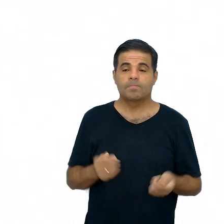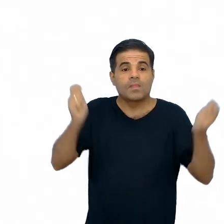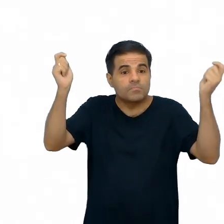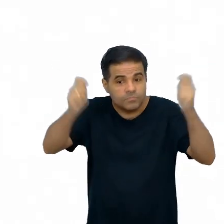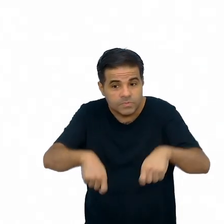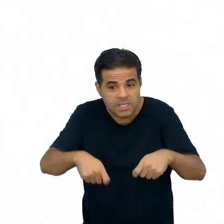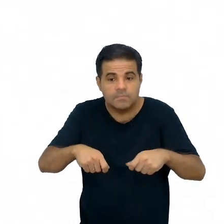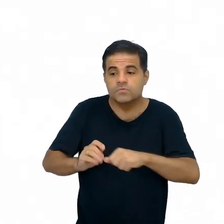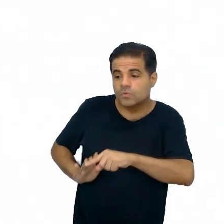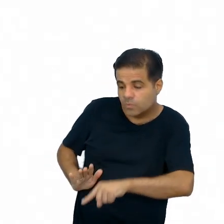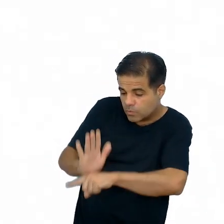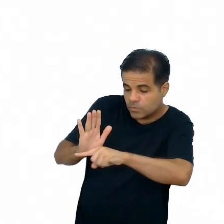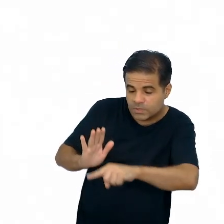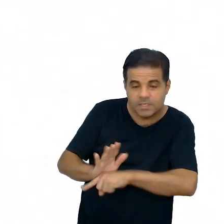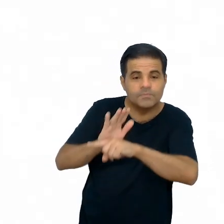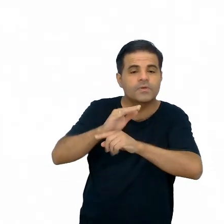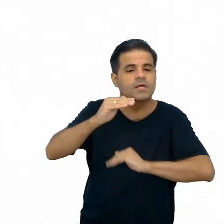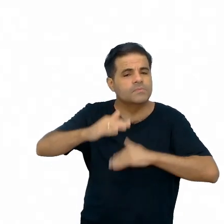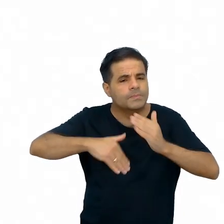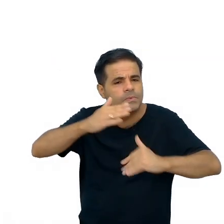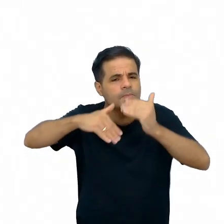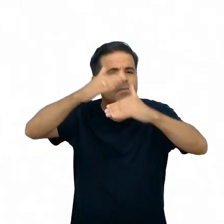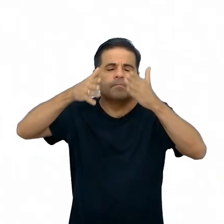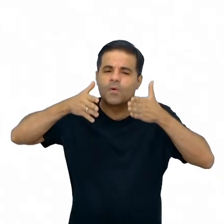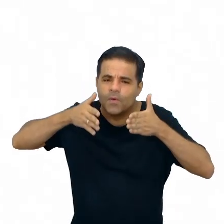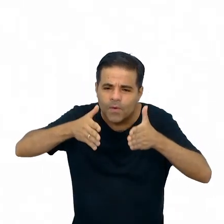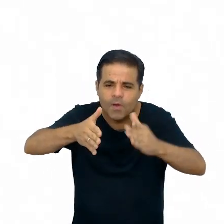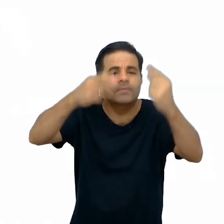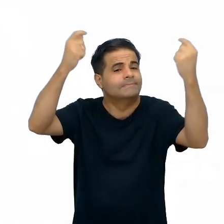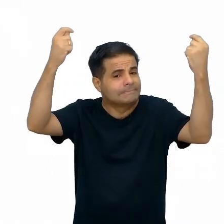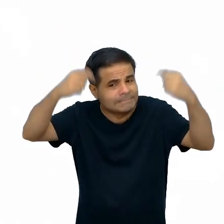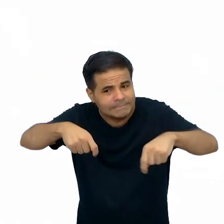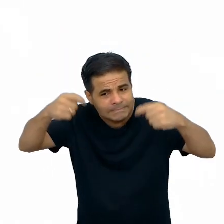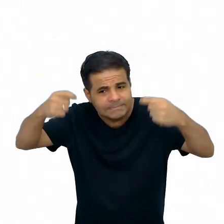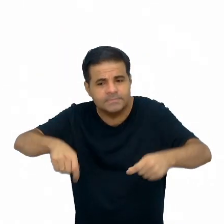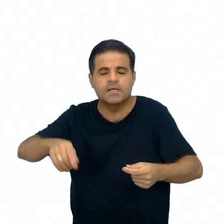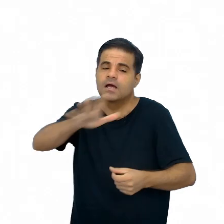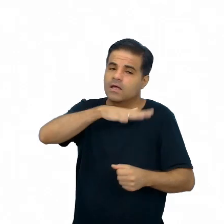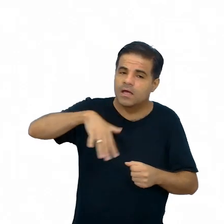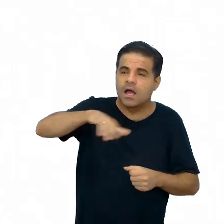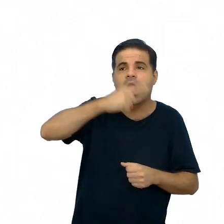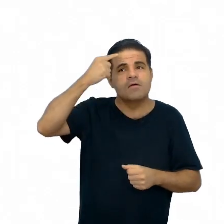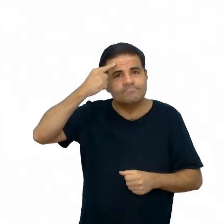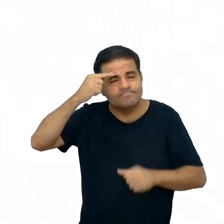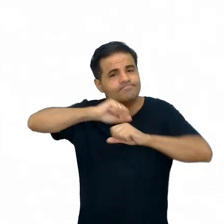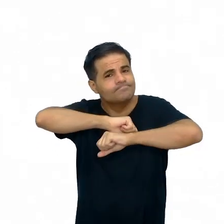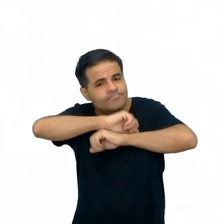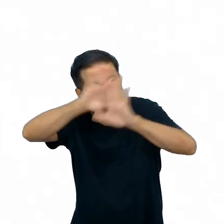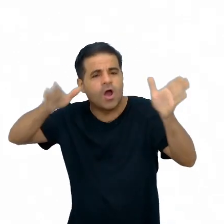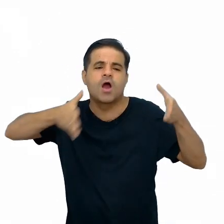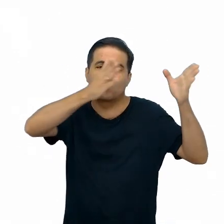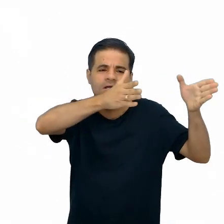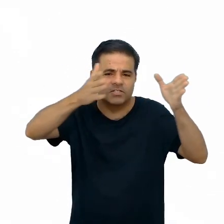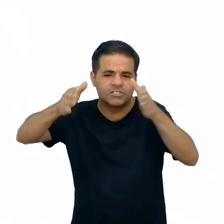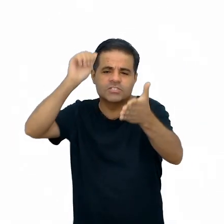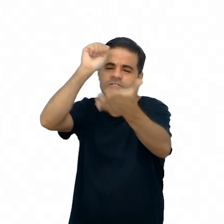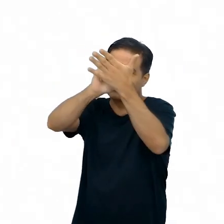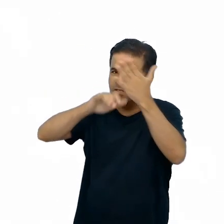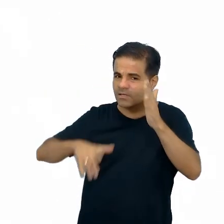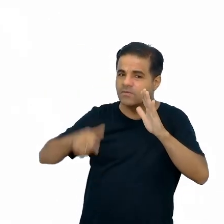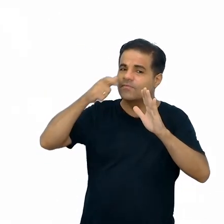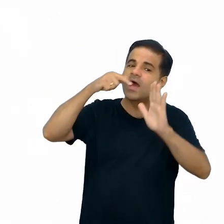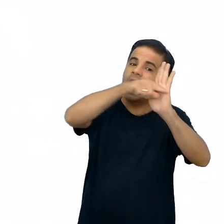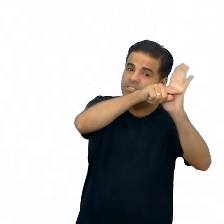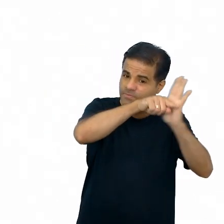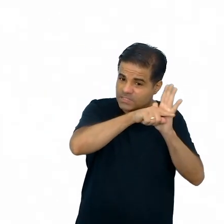possamos contribuir para este percurso, é necessário que tenhamos em mente as categorias de atividades